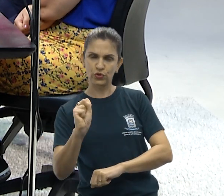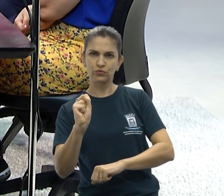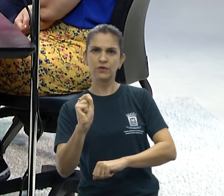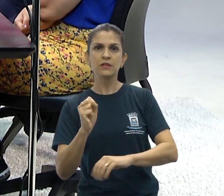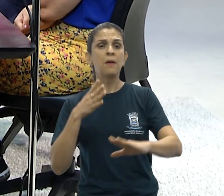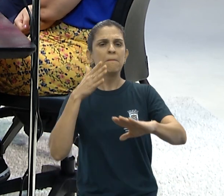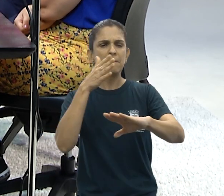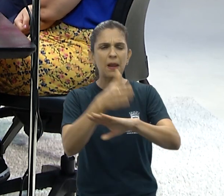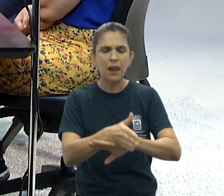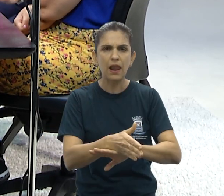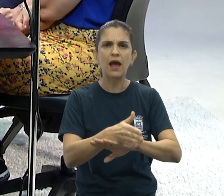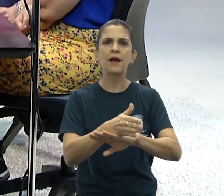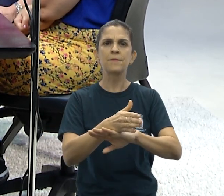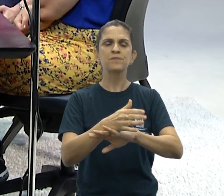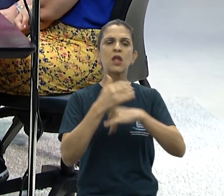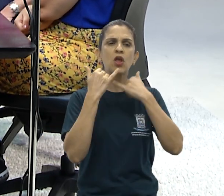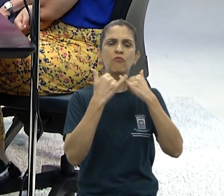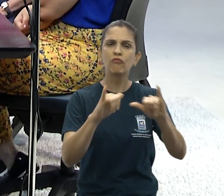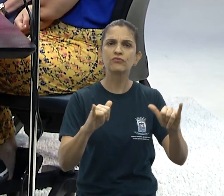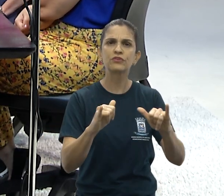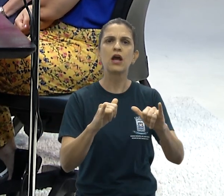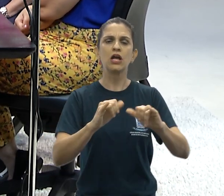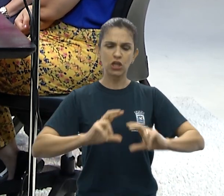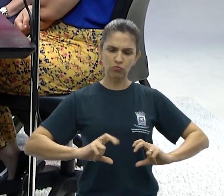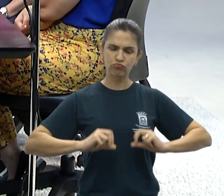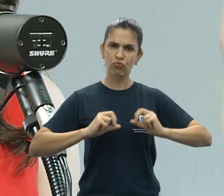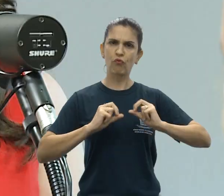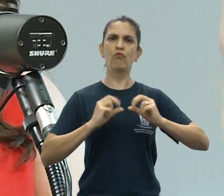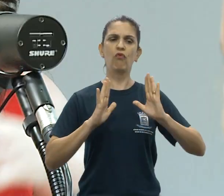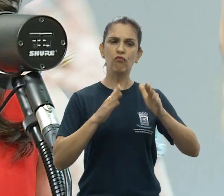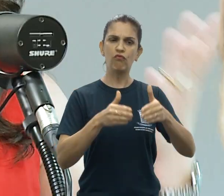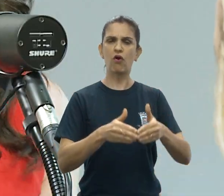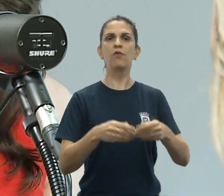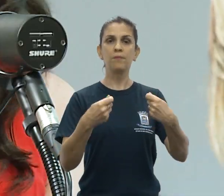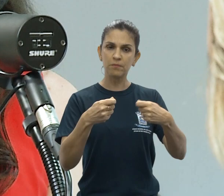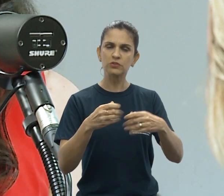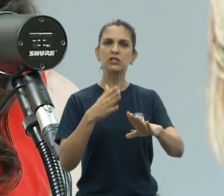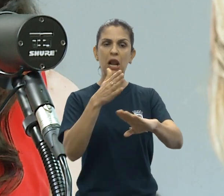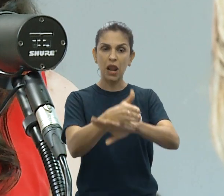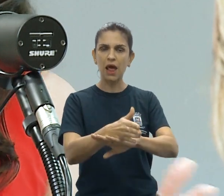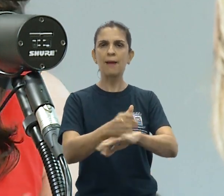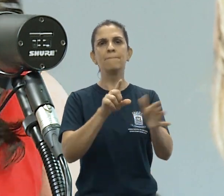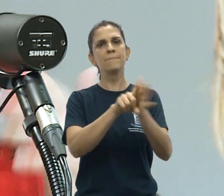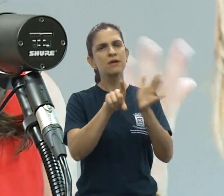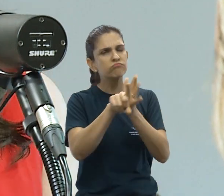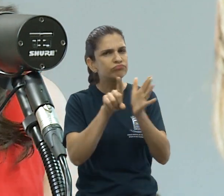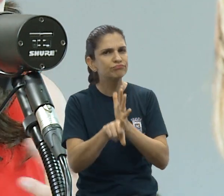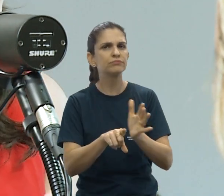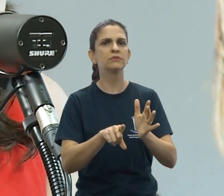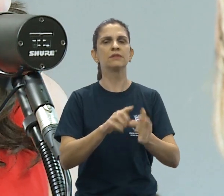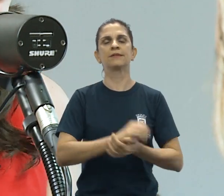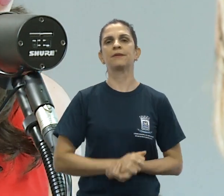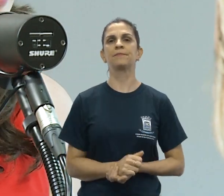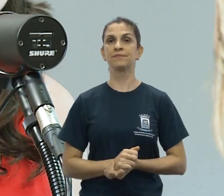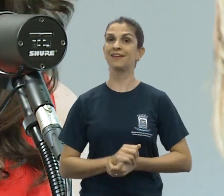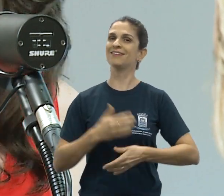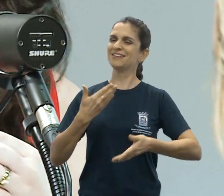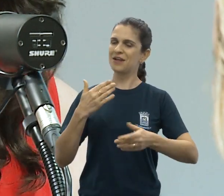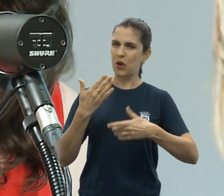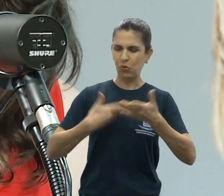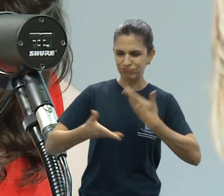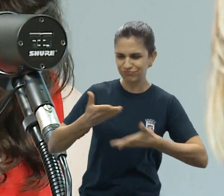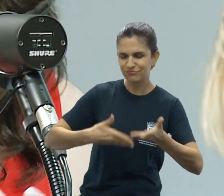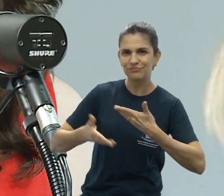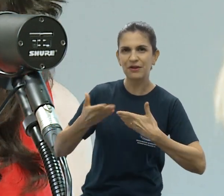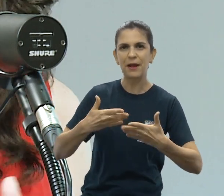atendida no dia que ela precisa, sem nem precisar do agendamento. Bom, se a gente pudesse, a gente continuava com esse bate-papo aqui por horas, né? É